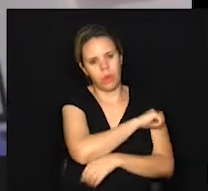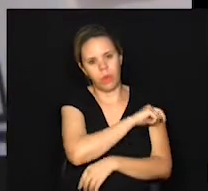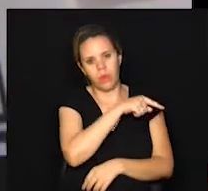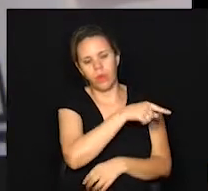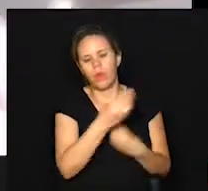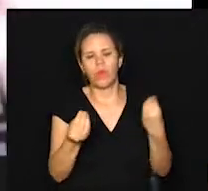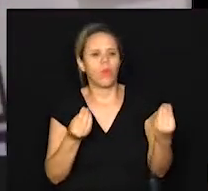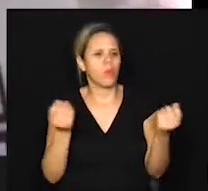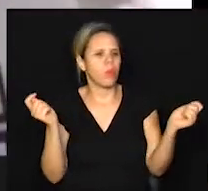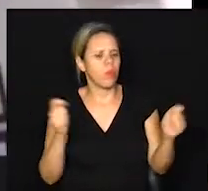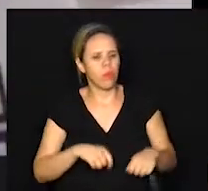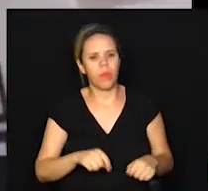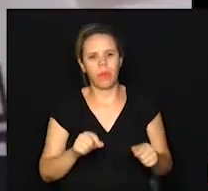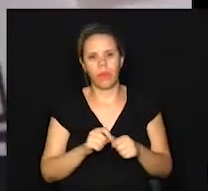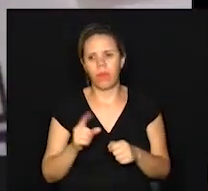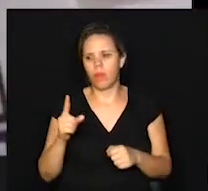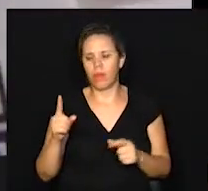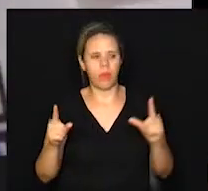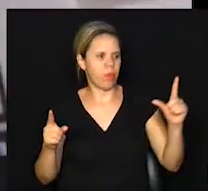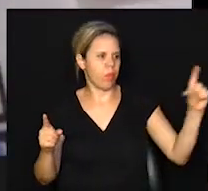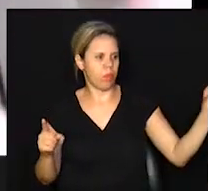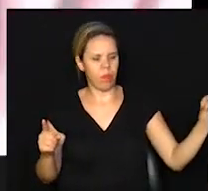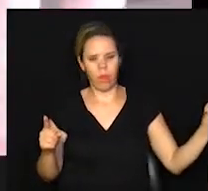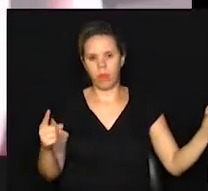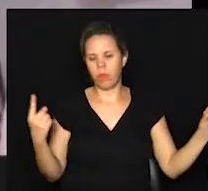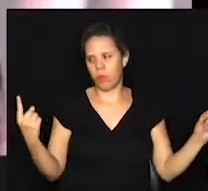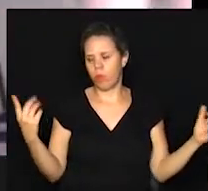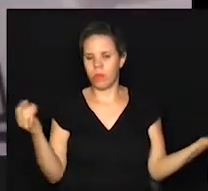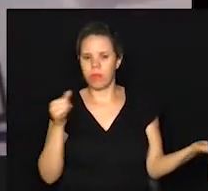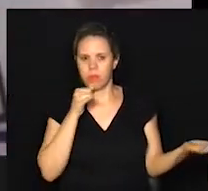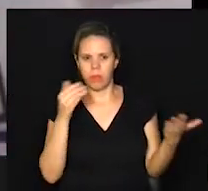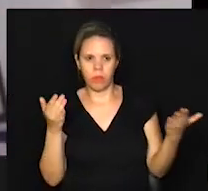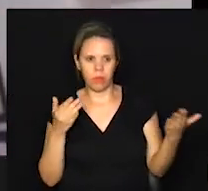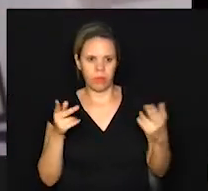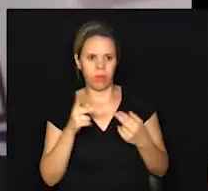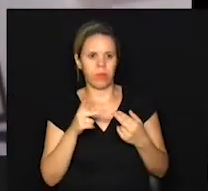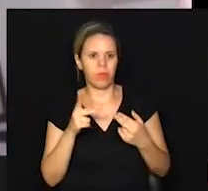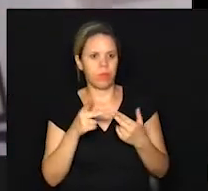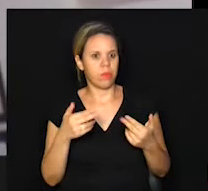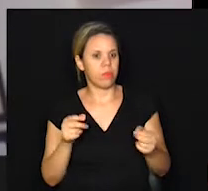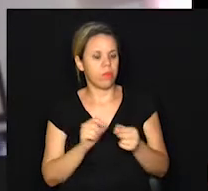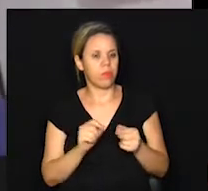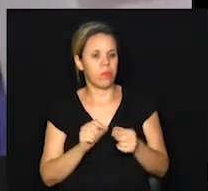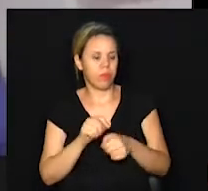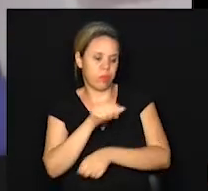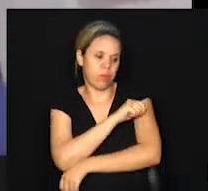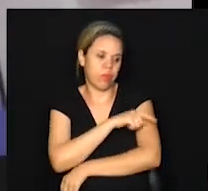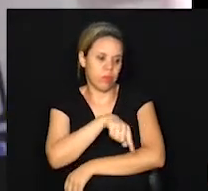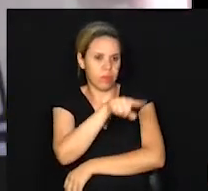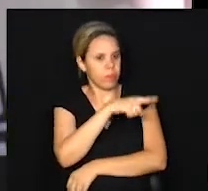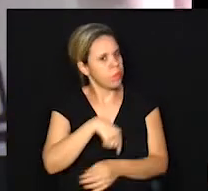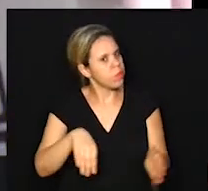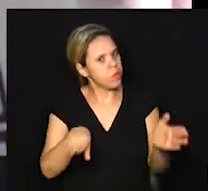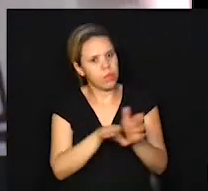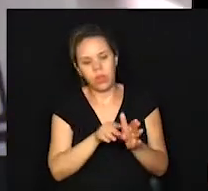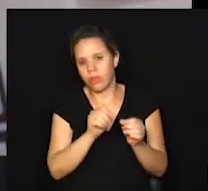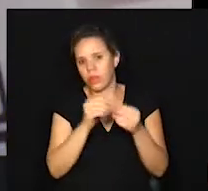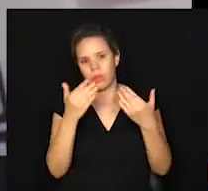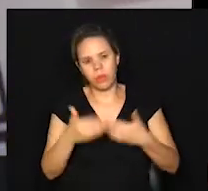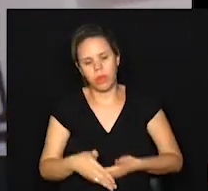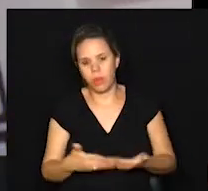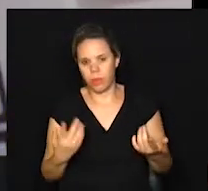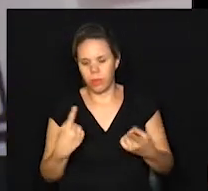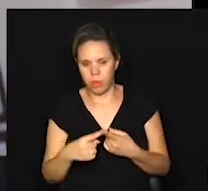que pode uma relação de 10-1? Então quer dizer que a Unip está fazendo alguma coisa para fazer com que esses alunos não cheguem para fazer essa prova.